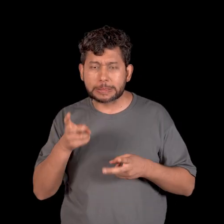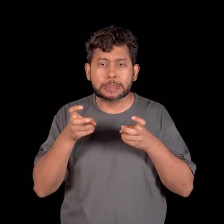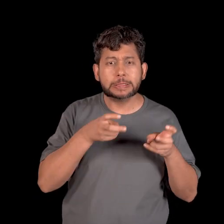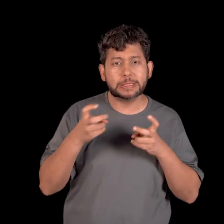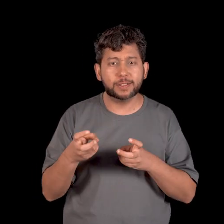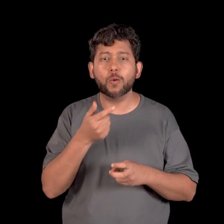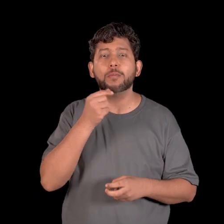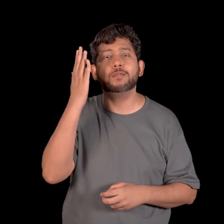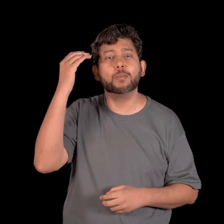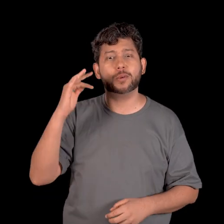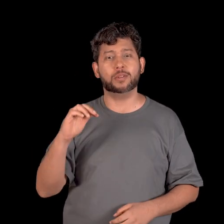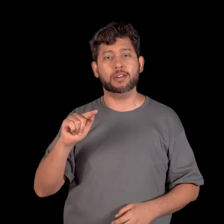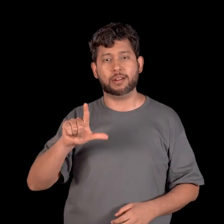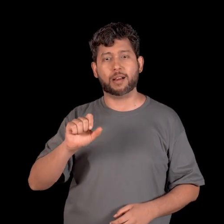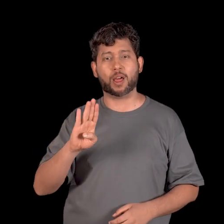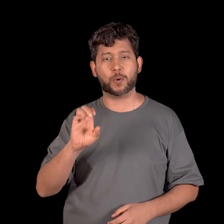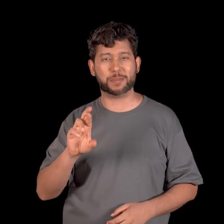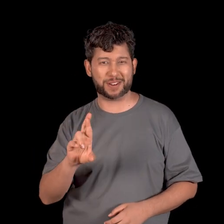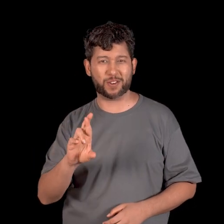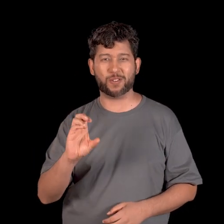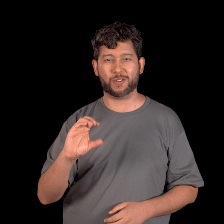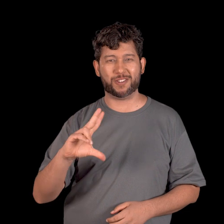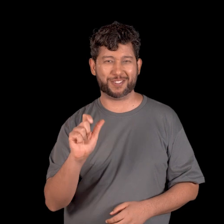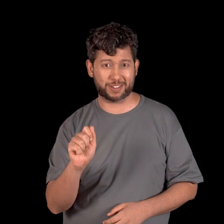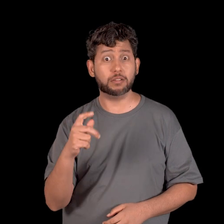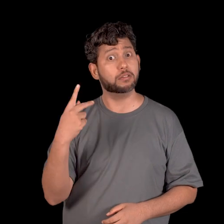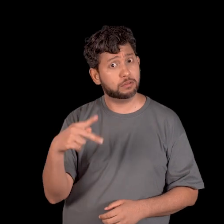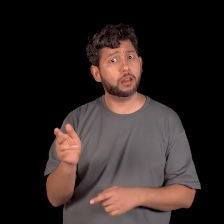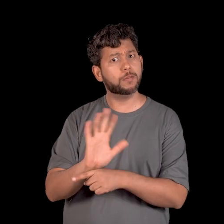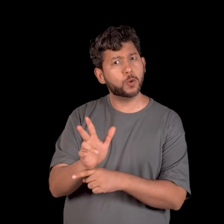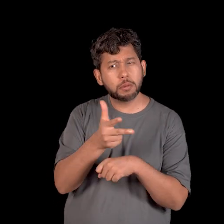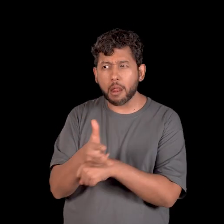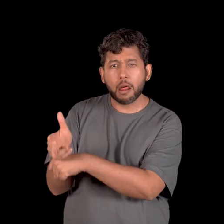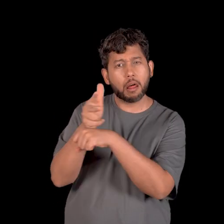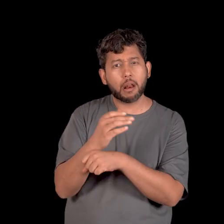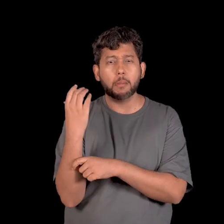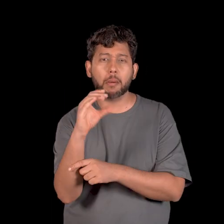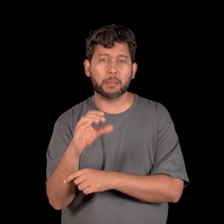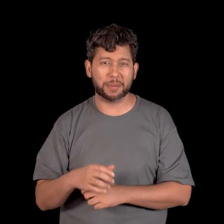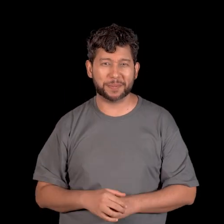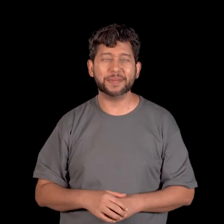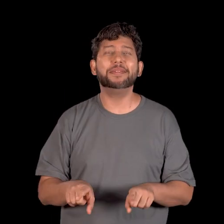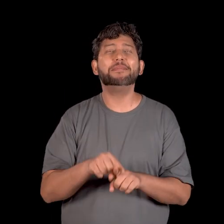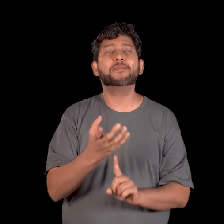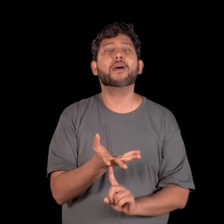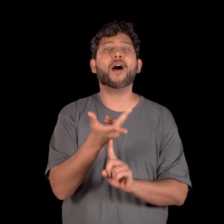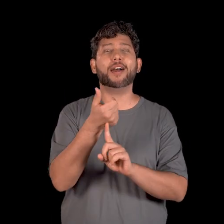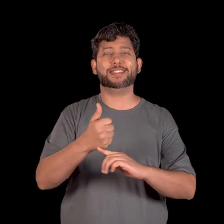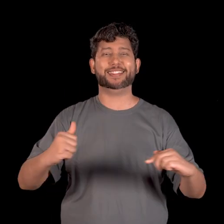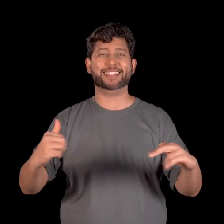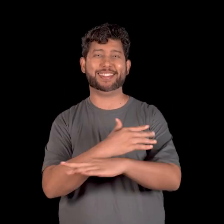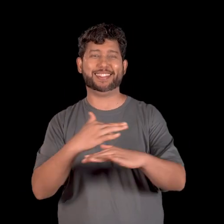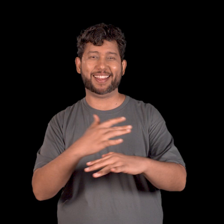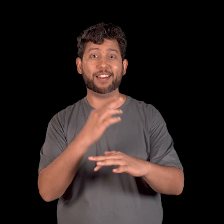os problemas brasileiros, tendo como principal expoente o cineasta Glauber Rocha, com belos filmes de autor. No quesito